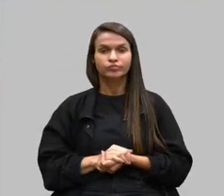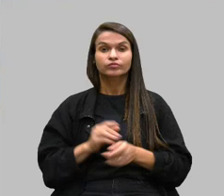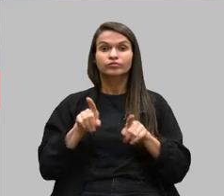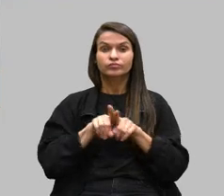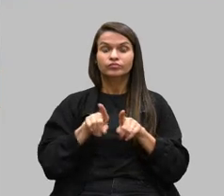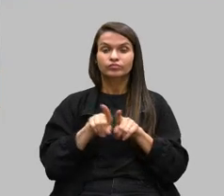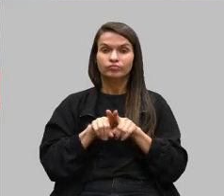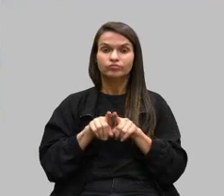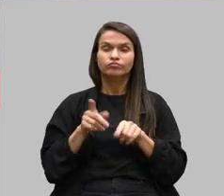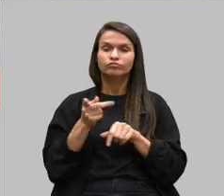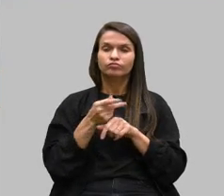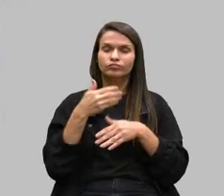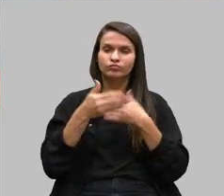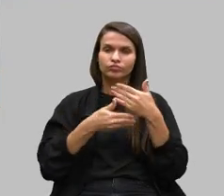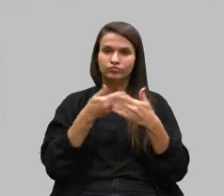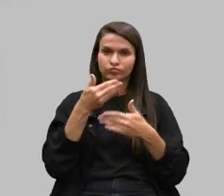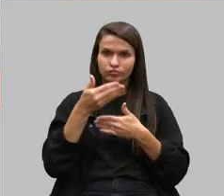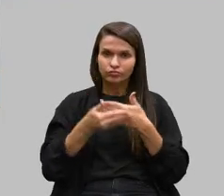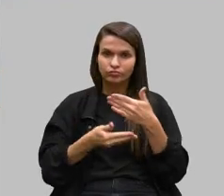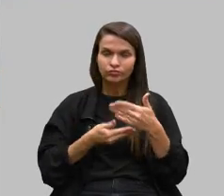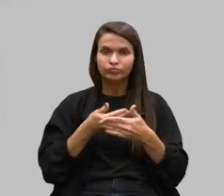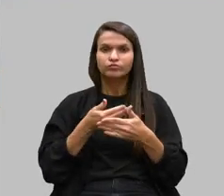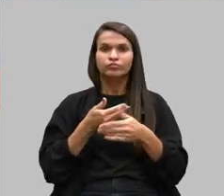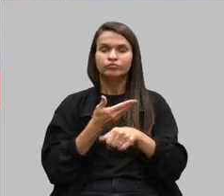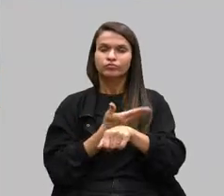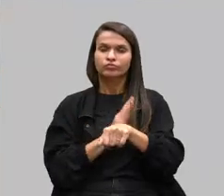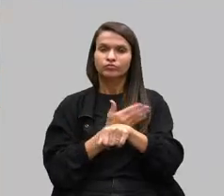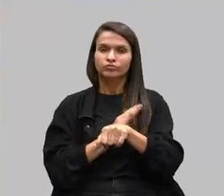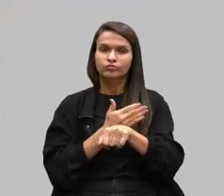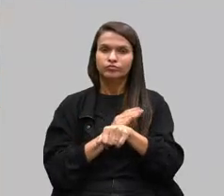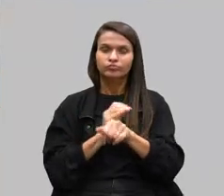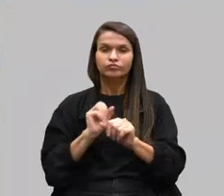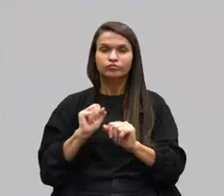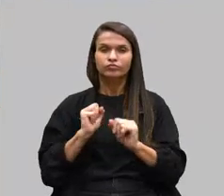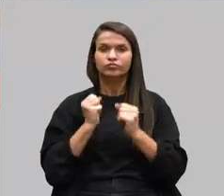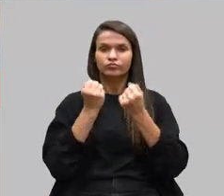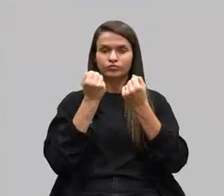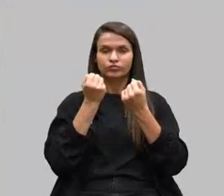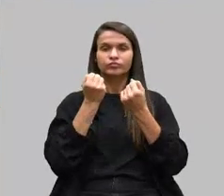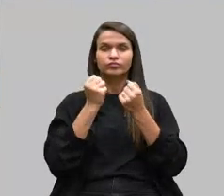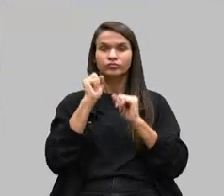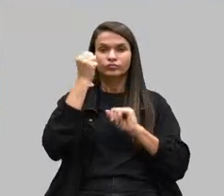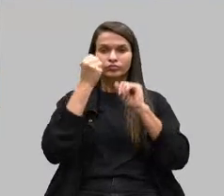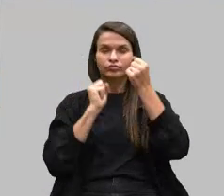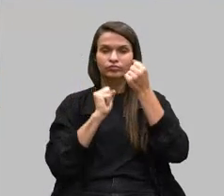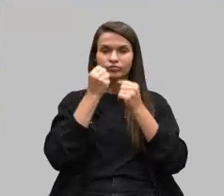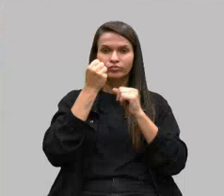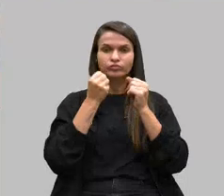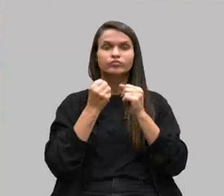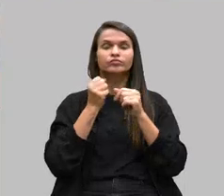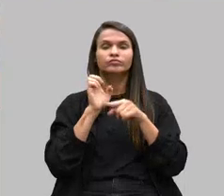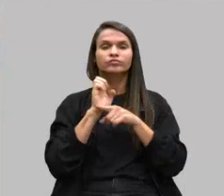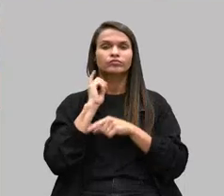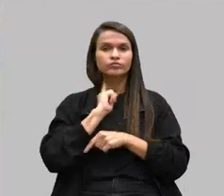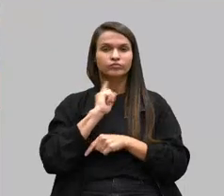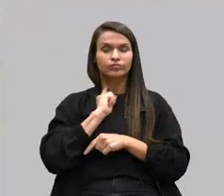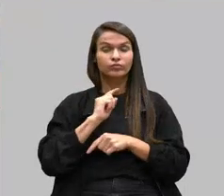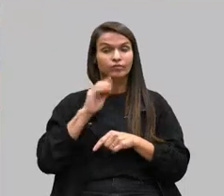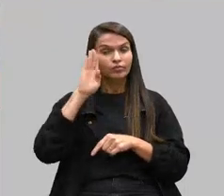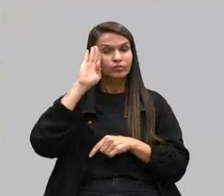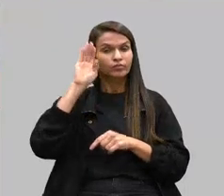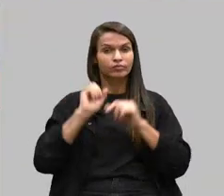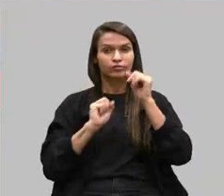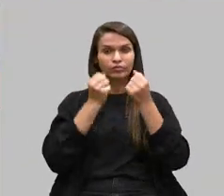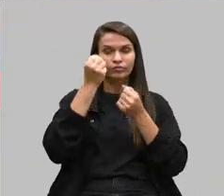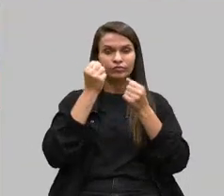buscado nesse processo desse ciclo vitoso fomentar e restabelecer a indústria do Estado de minos Gerais que é a principal indústria